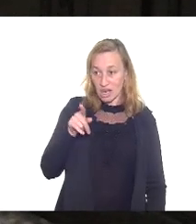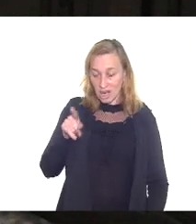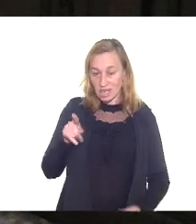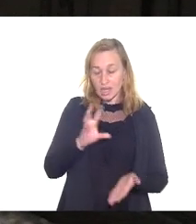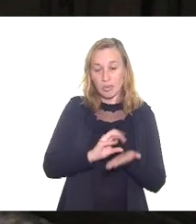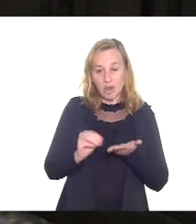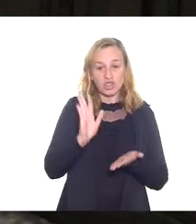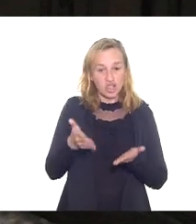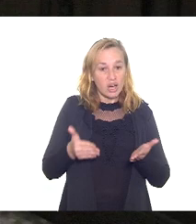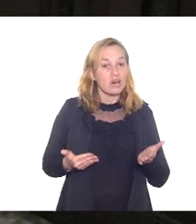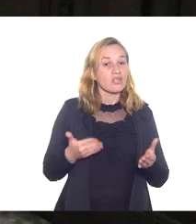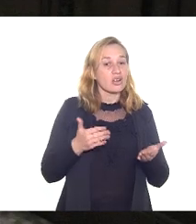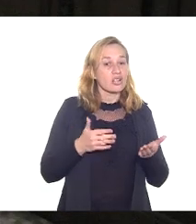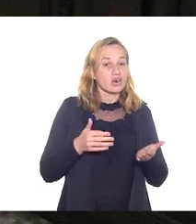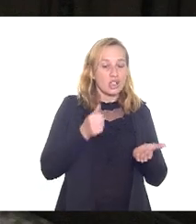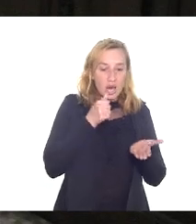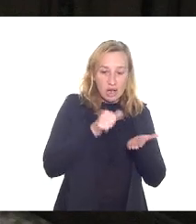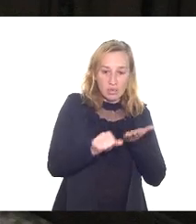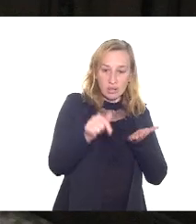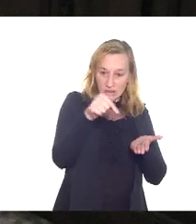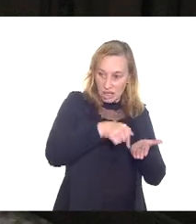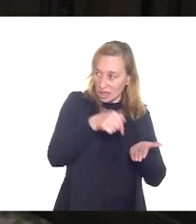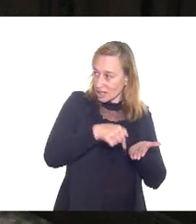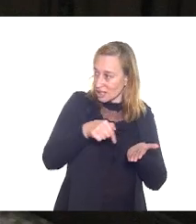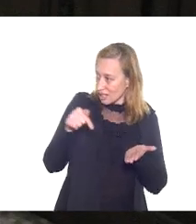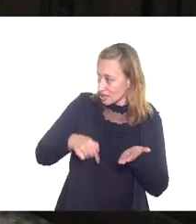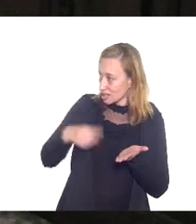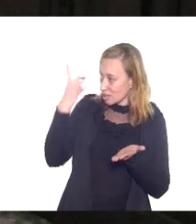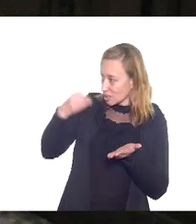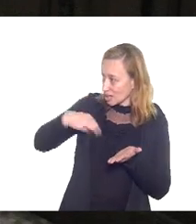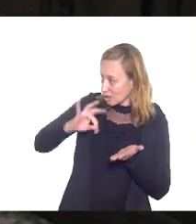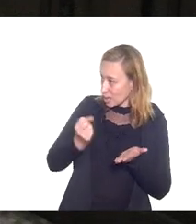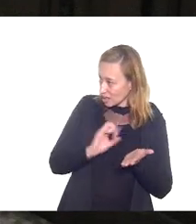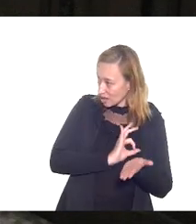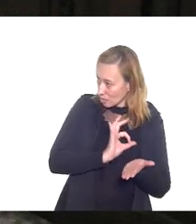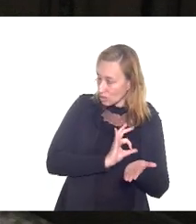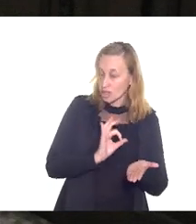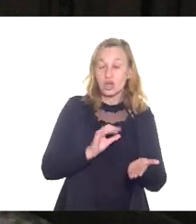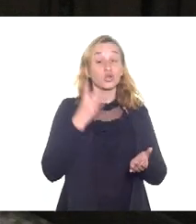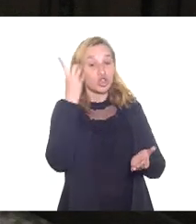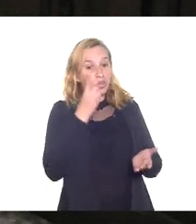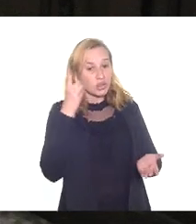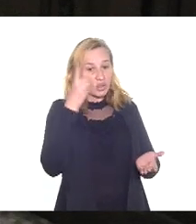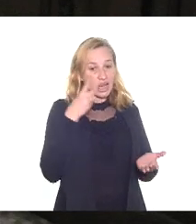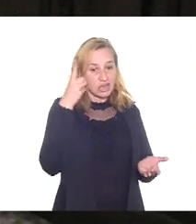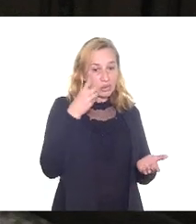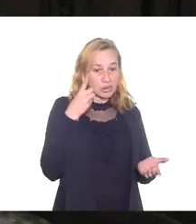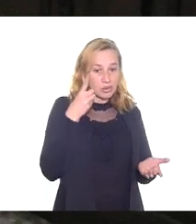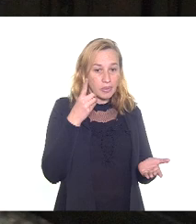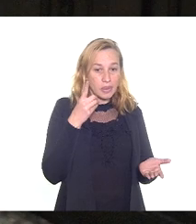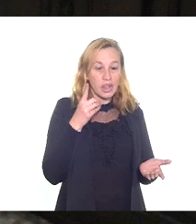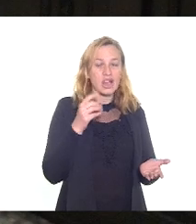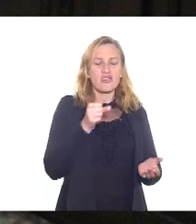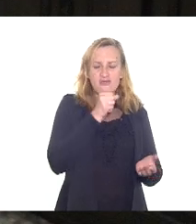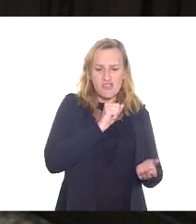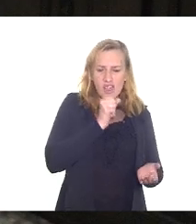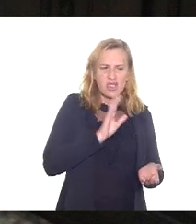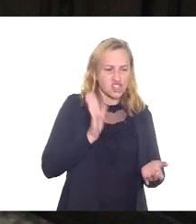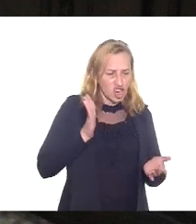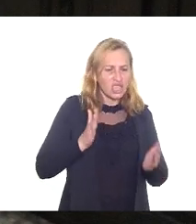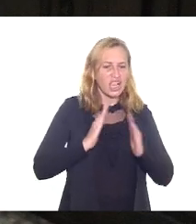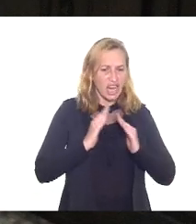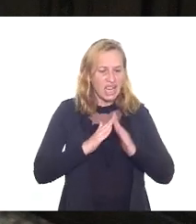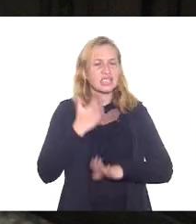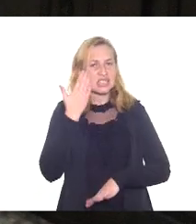foi votada aqui na casa, não é isso, deputada Marta Rocha? Os deputados mais antigos aqui na